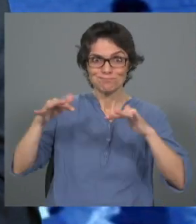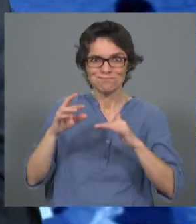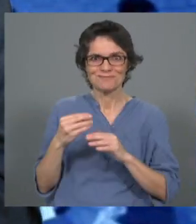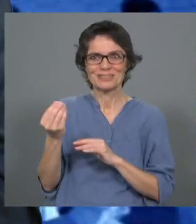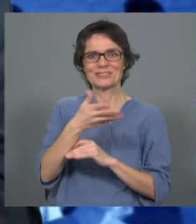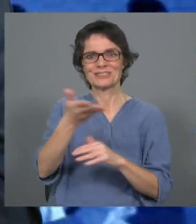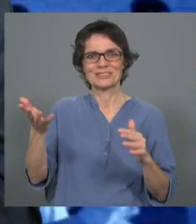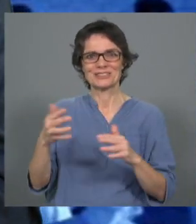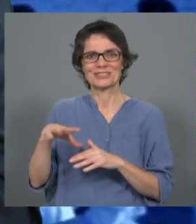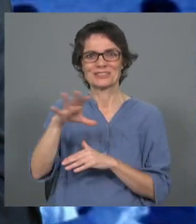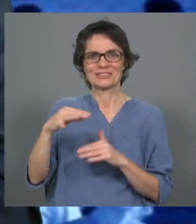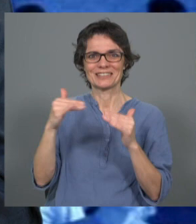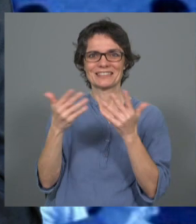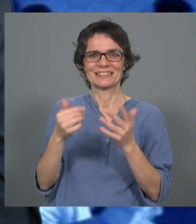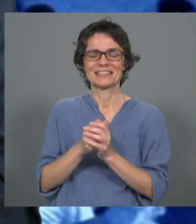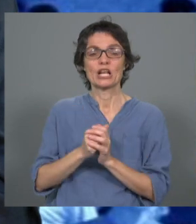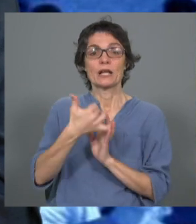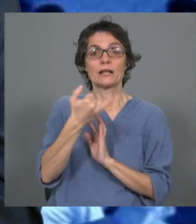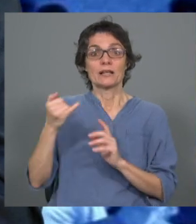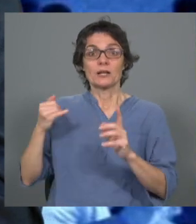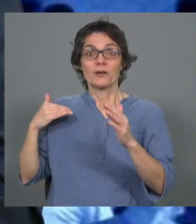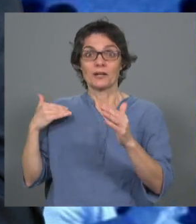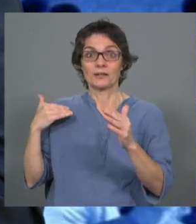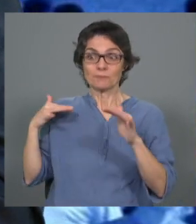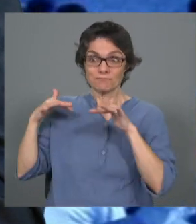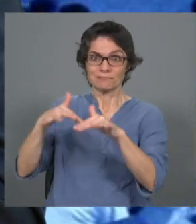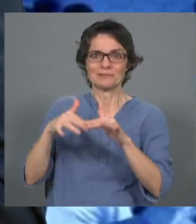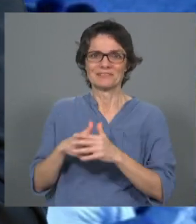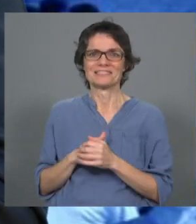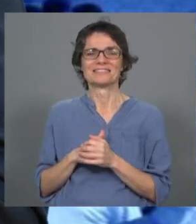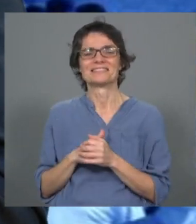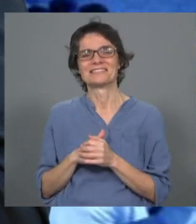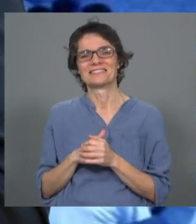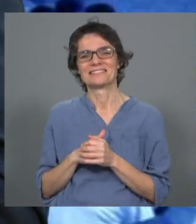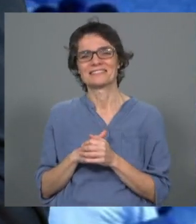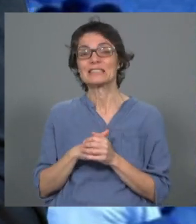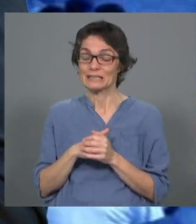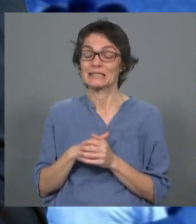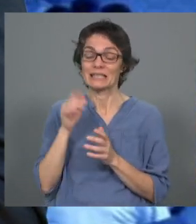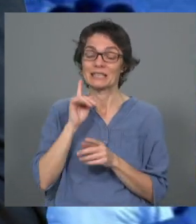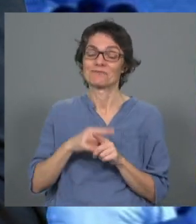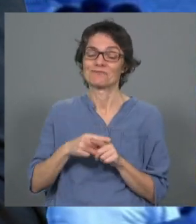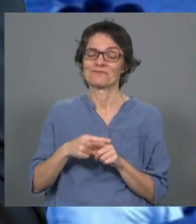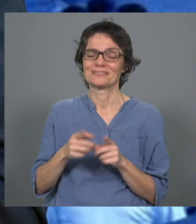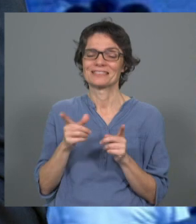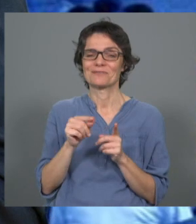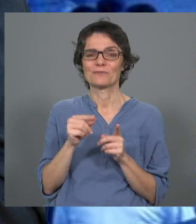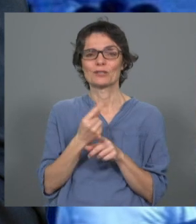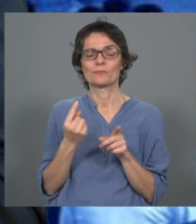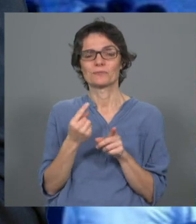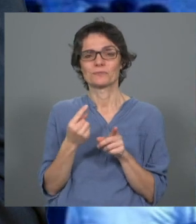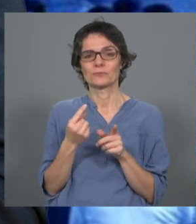obrigado. Nesta 25ª peregrinação. E será interessante porque, em princípio, veremos, mas pode ser que tenhamos